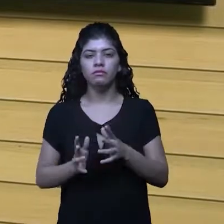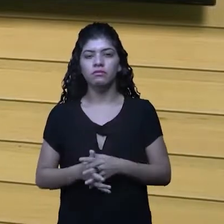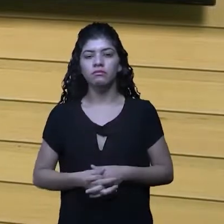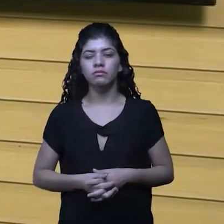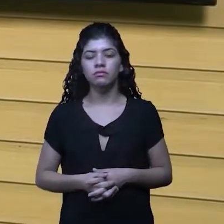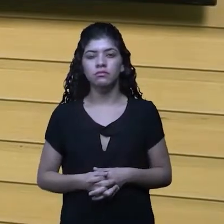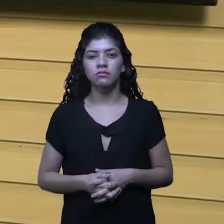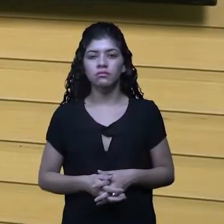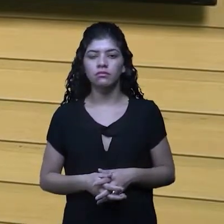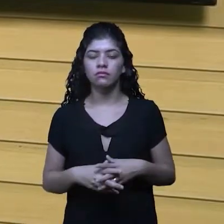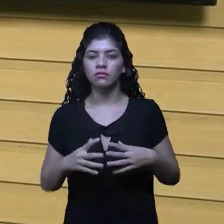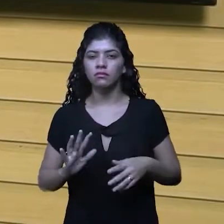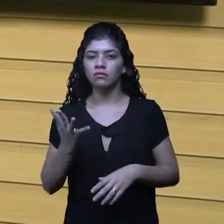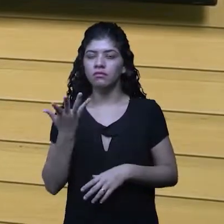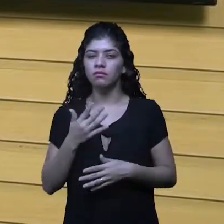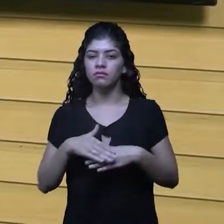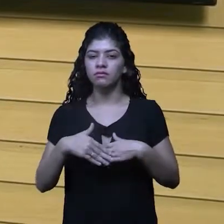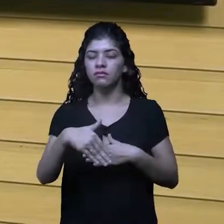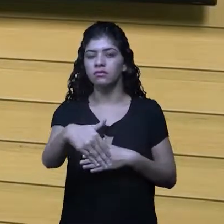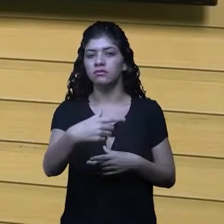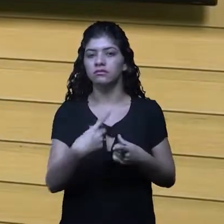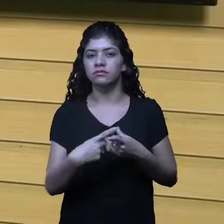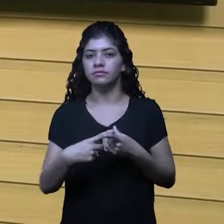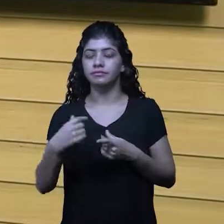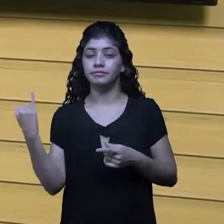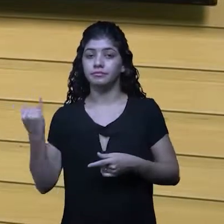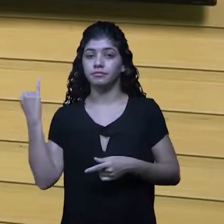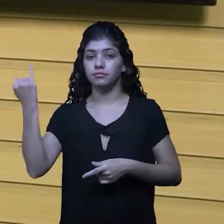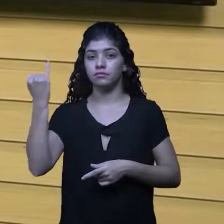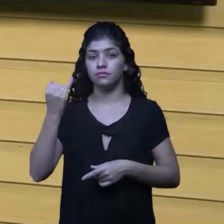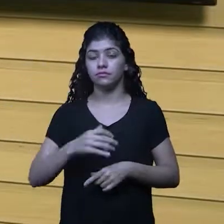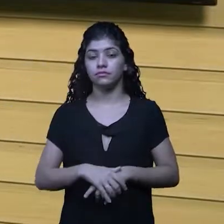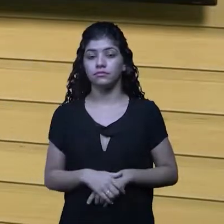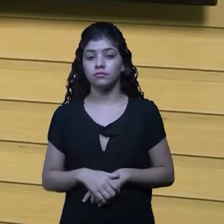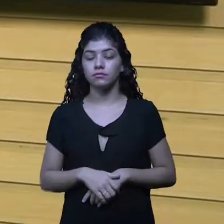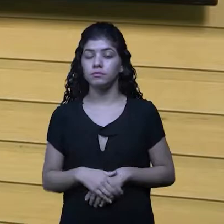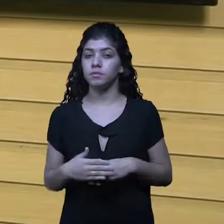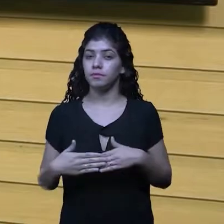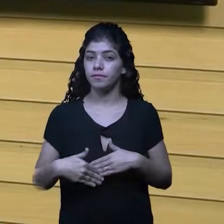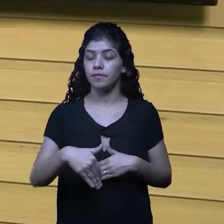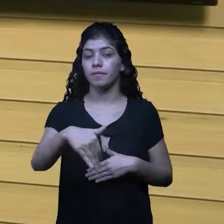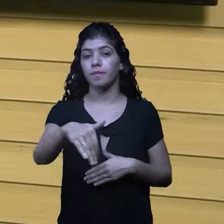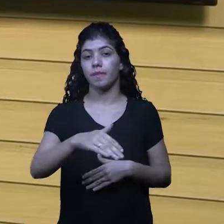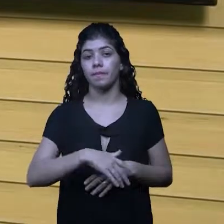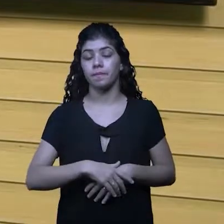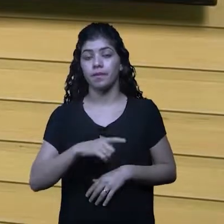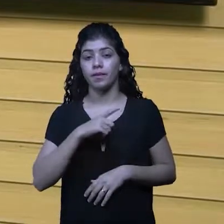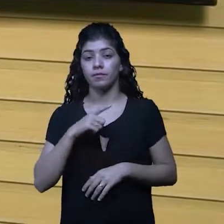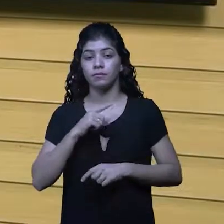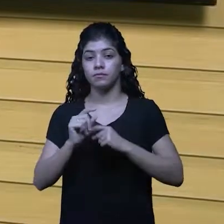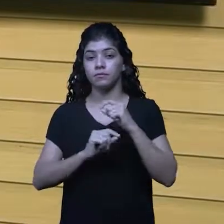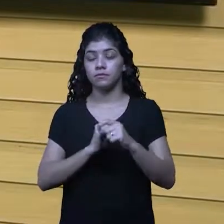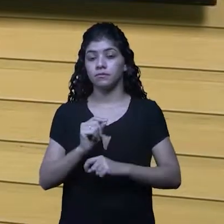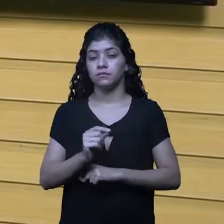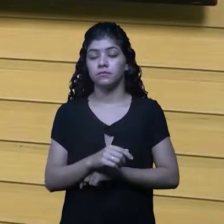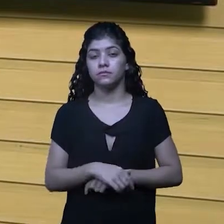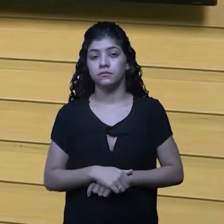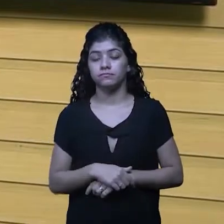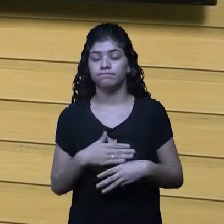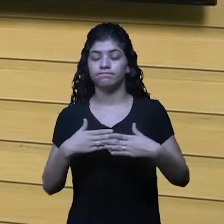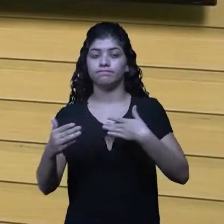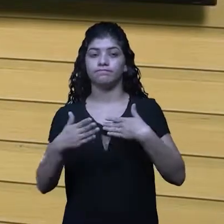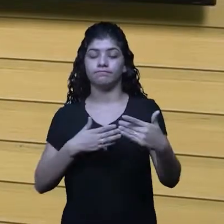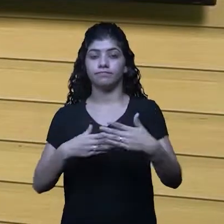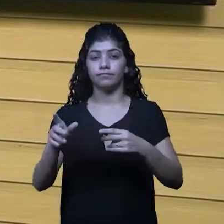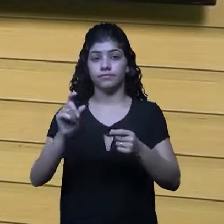vai continuar vendo isso aqui porque essa parte é muito importante. Às vezes vão continuar tendo, independente do que a